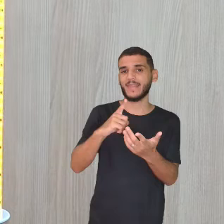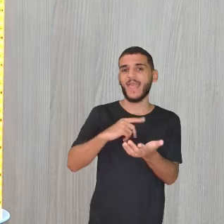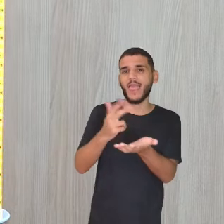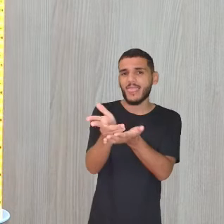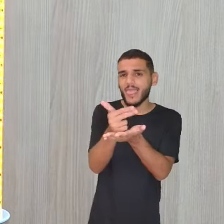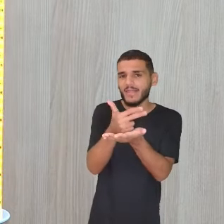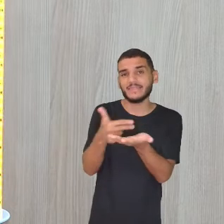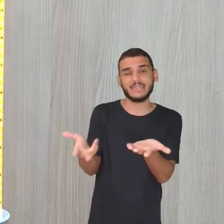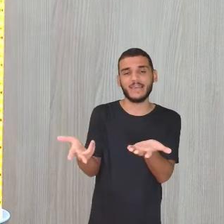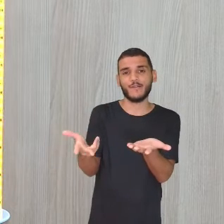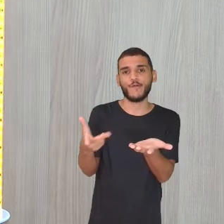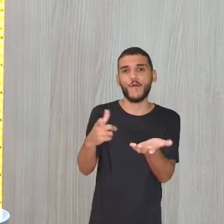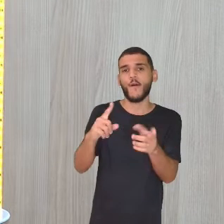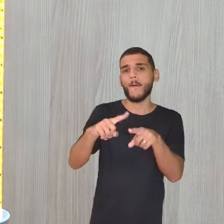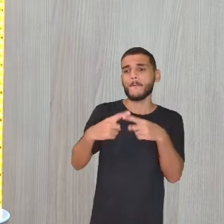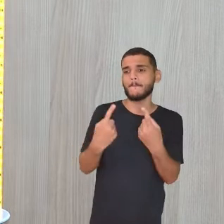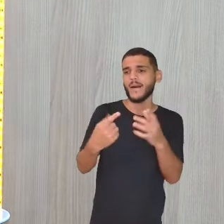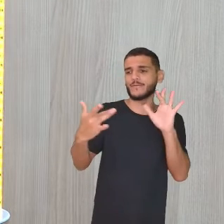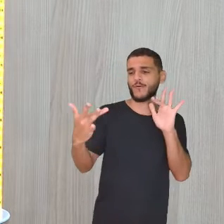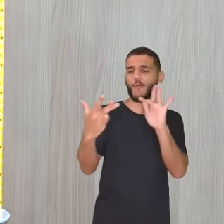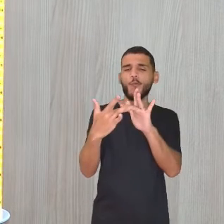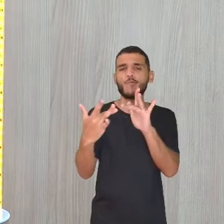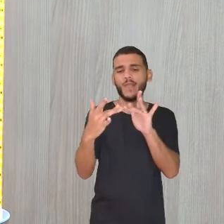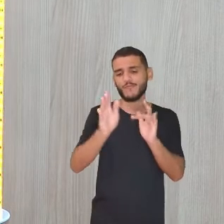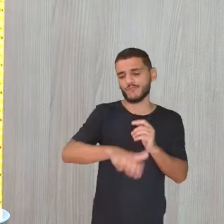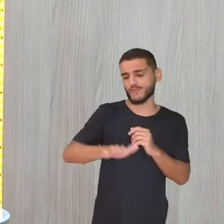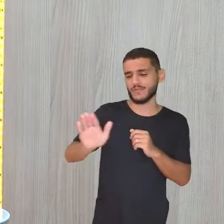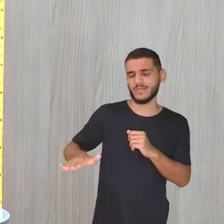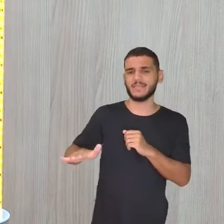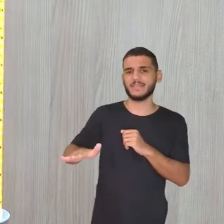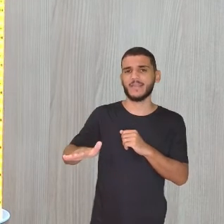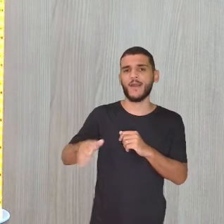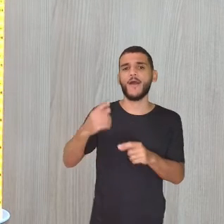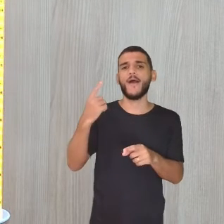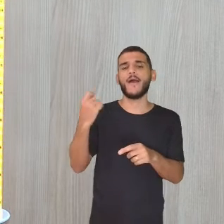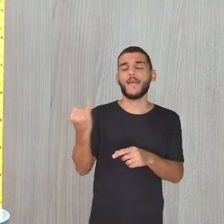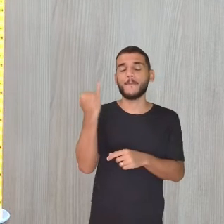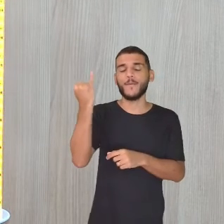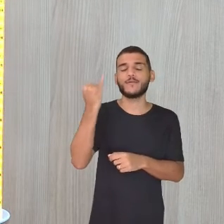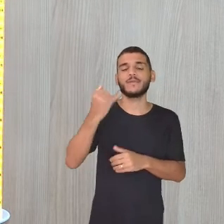utilizada nesse processo de alfabetização, de desenvolvimento